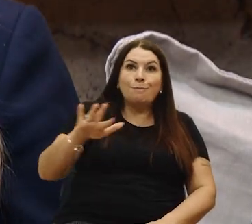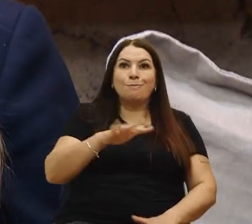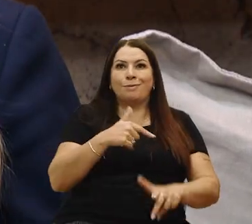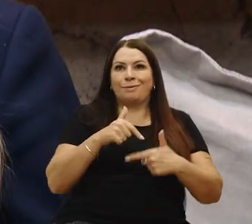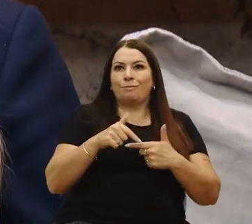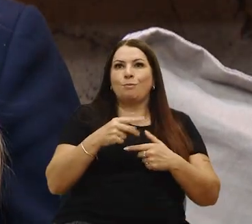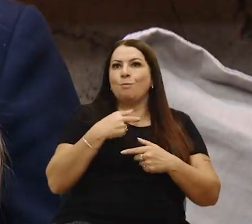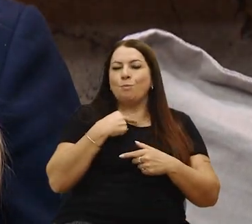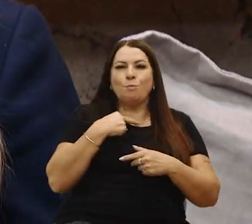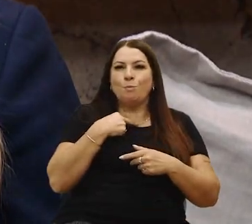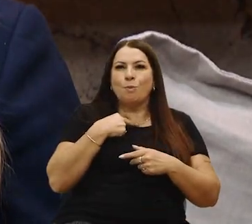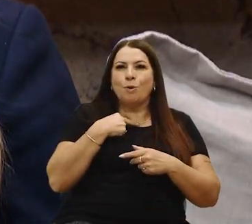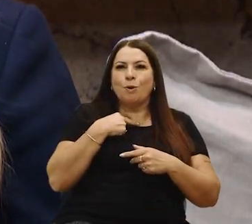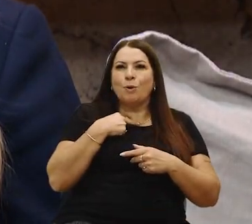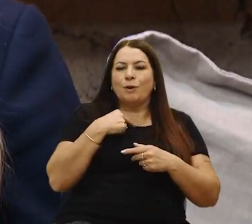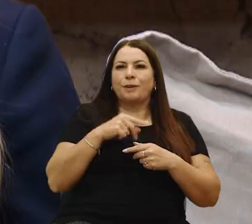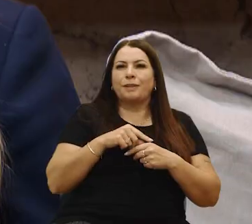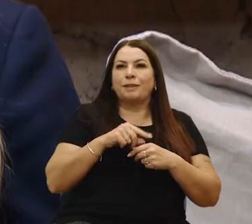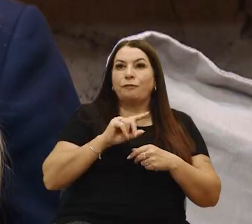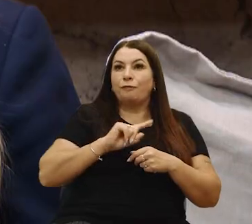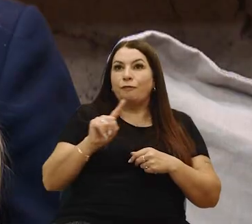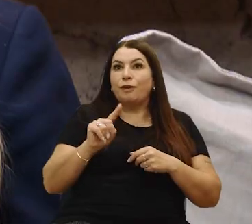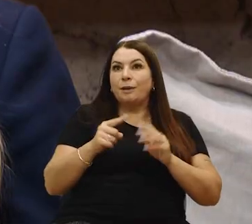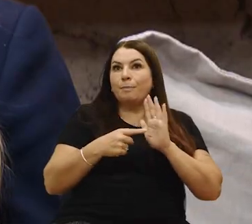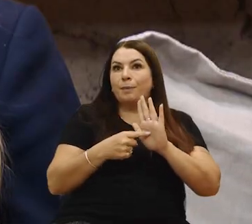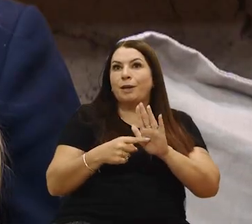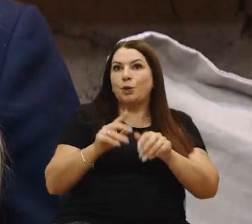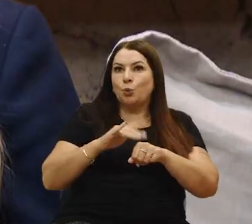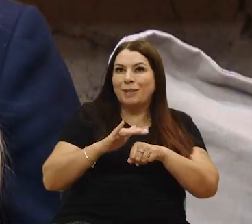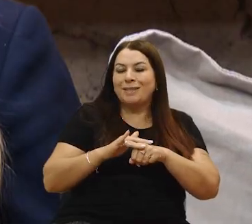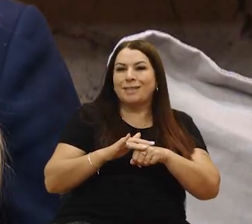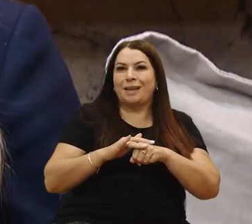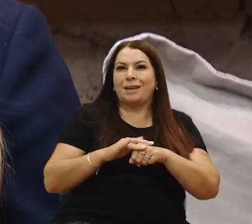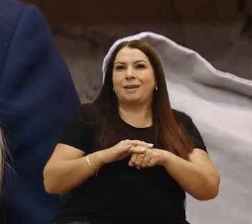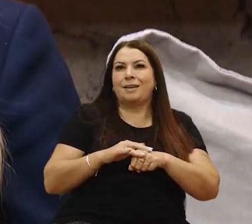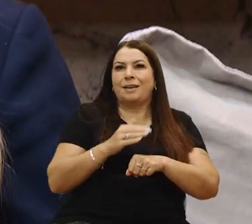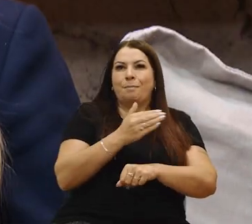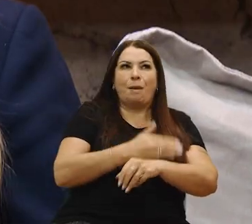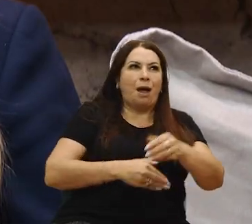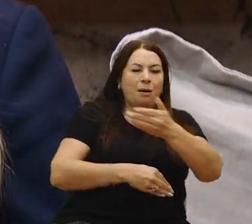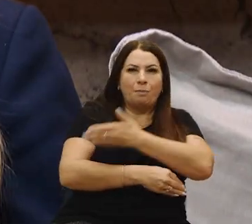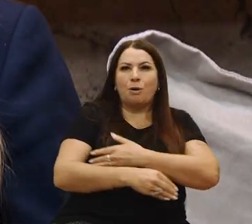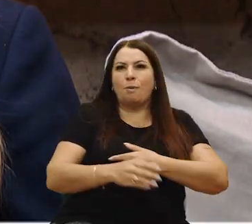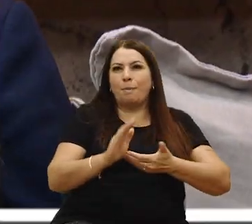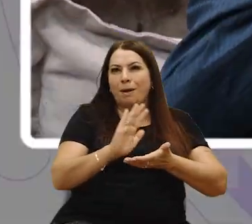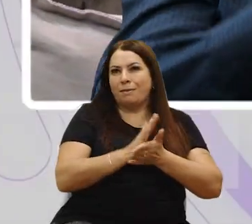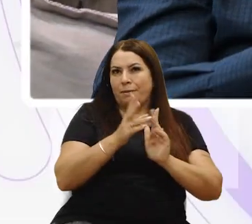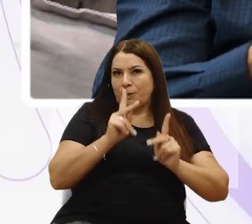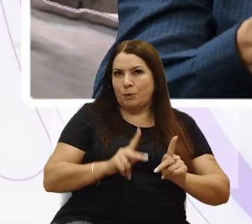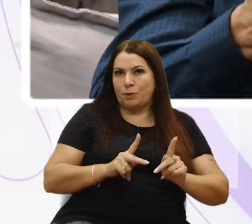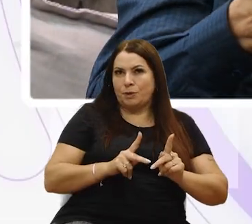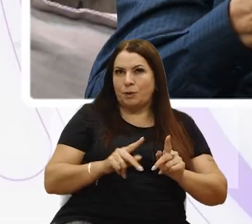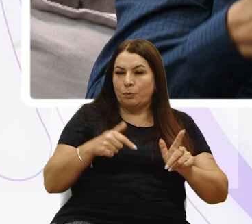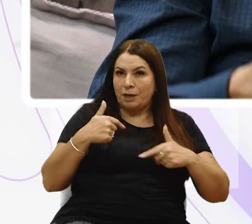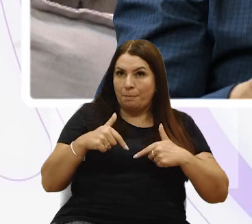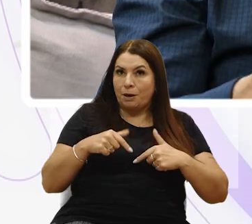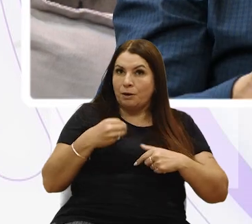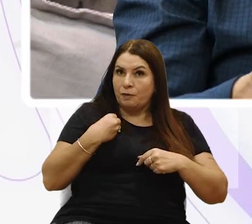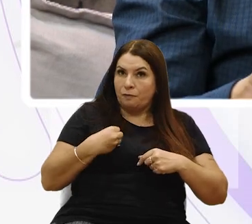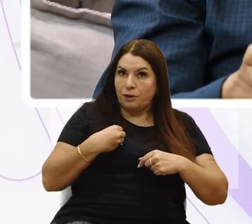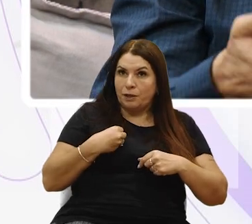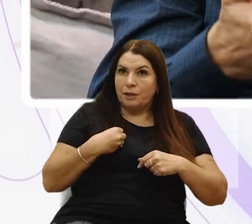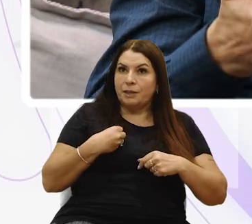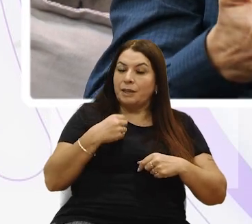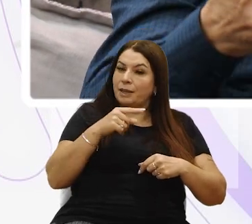trabalho, não pode servir para adoecer, para mutilar ou para matar uma pessoa. Trabalho é meio de vida, não é meio de